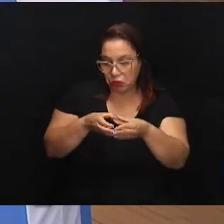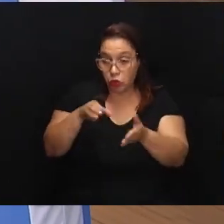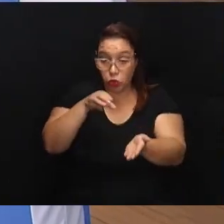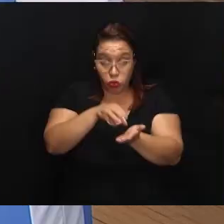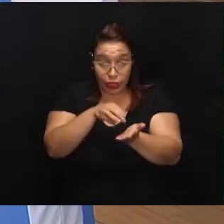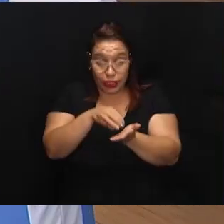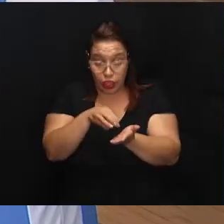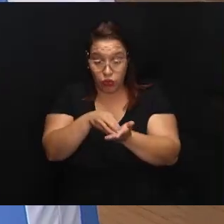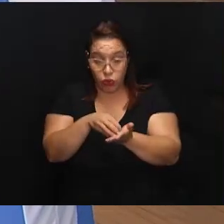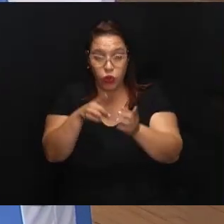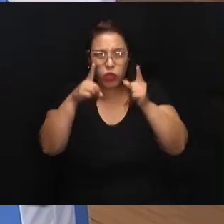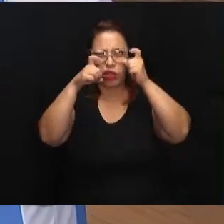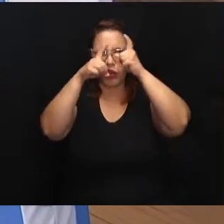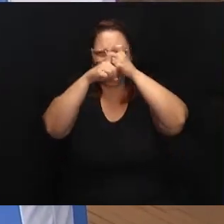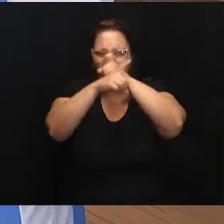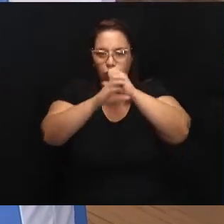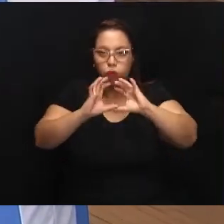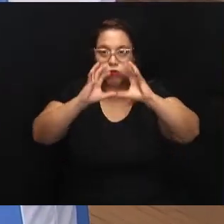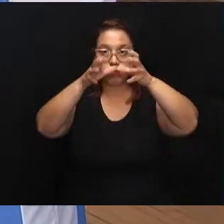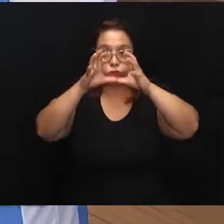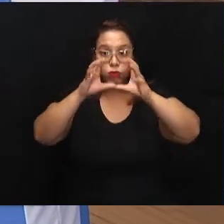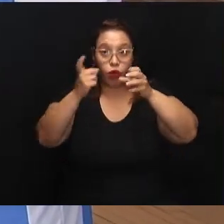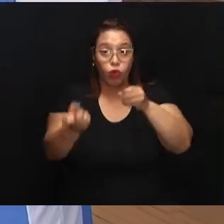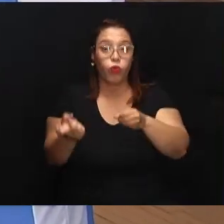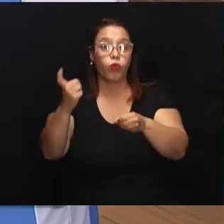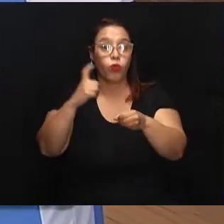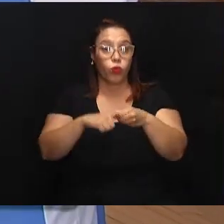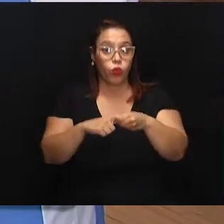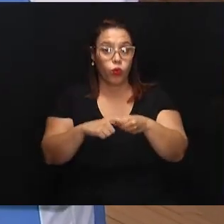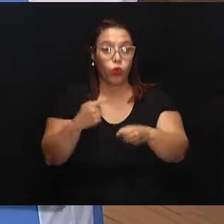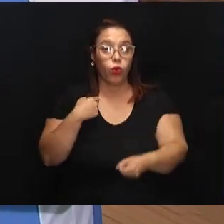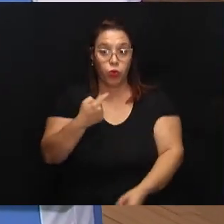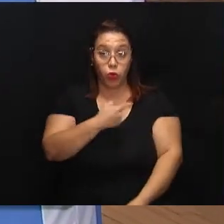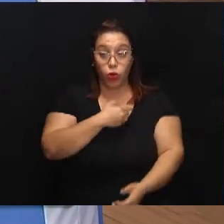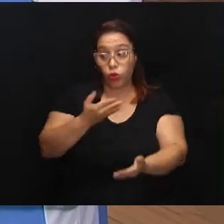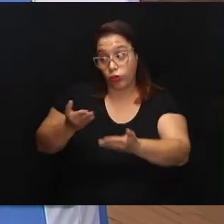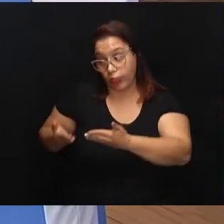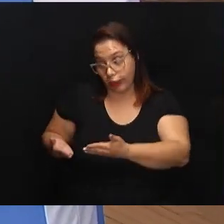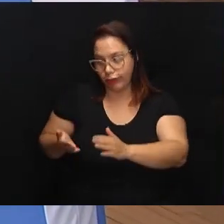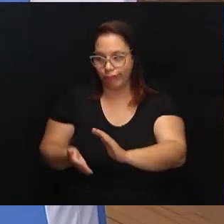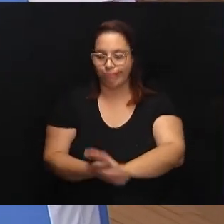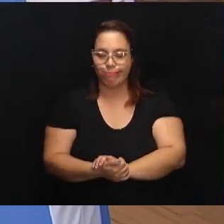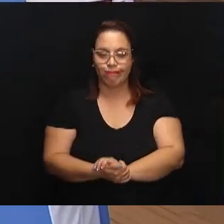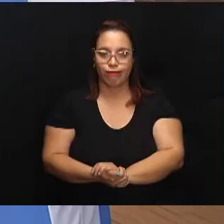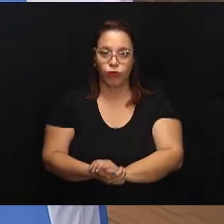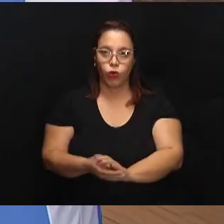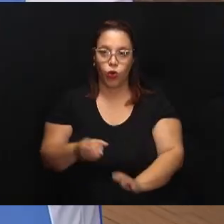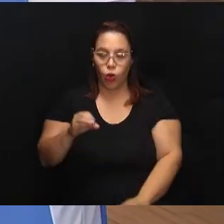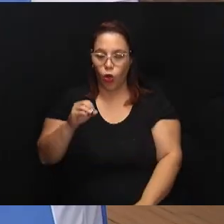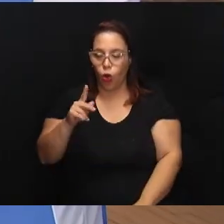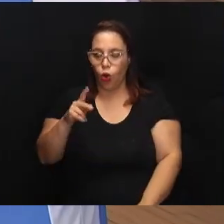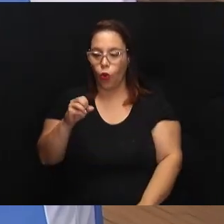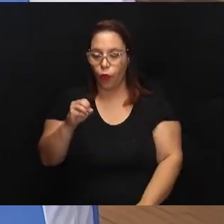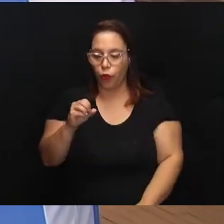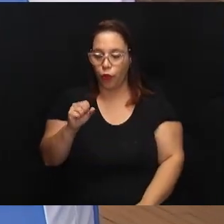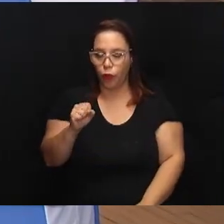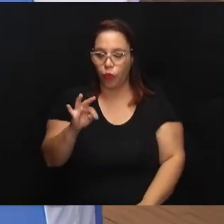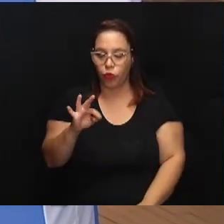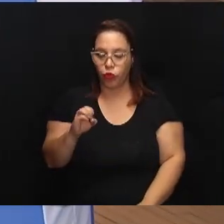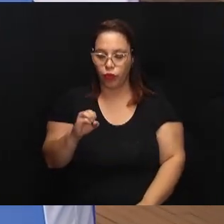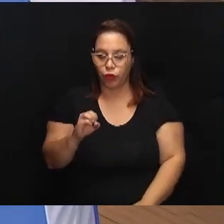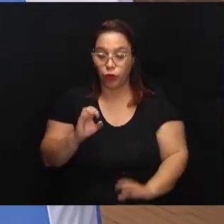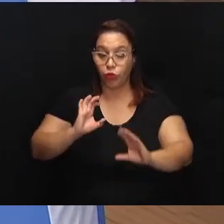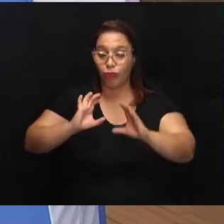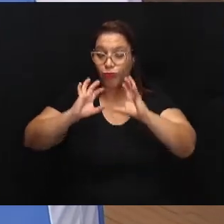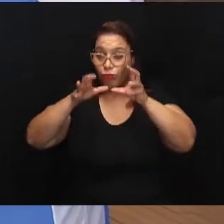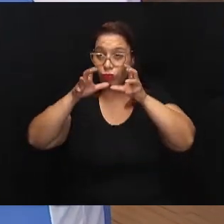centrais, dificilmente a bola retorna para o nosso lado. Tem o oposto, que a gente chama que é um atacante, que é